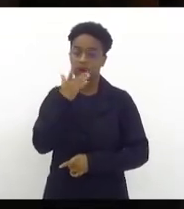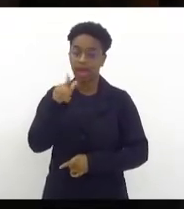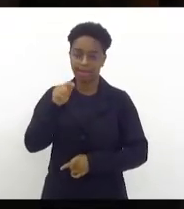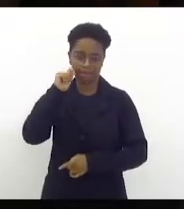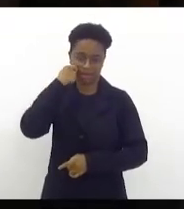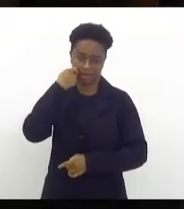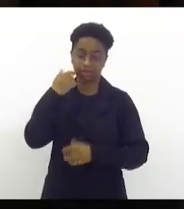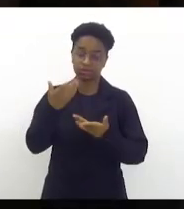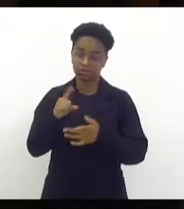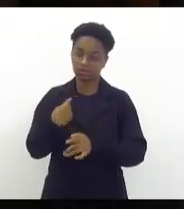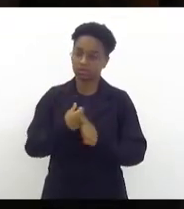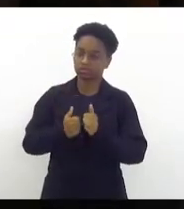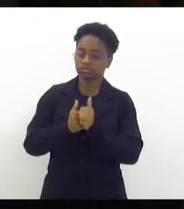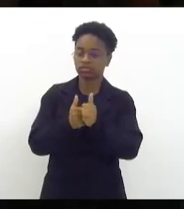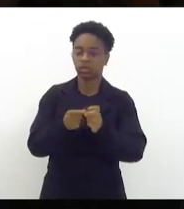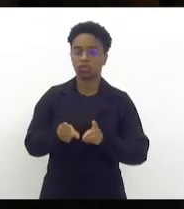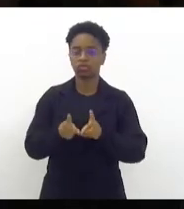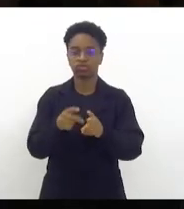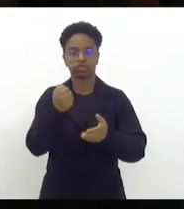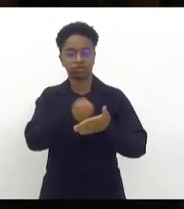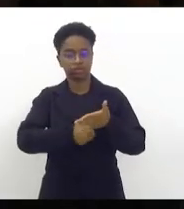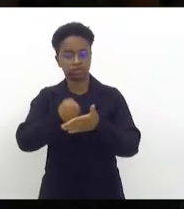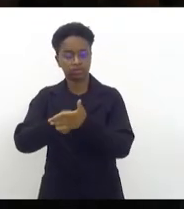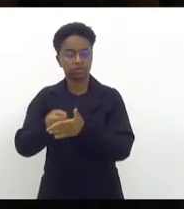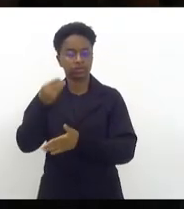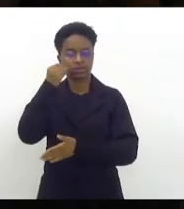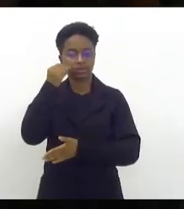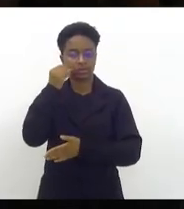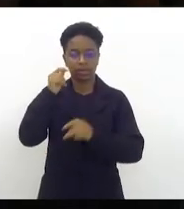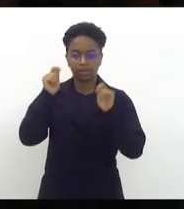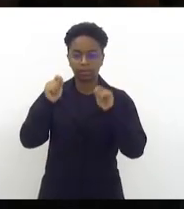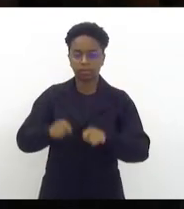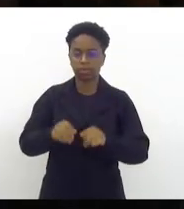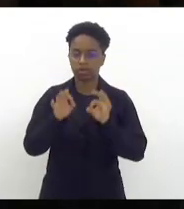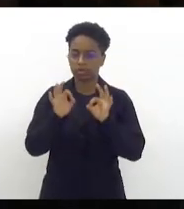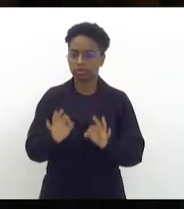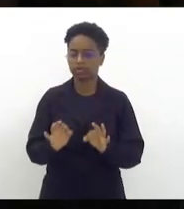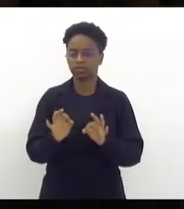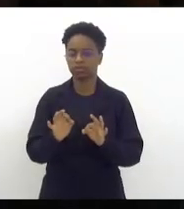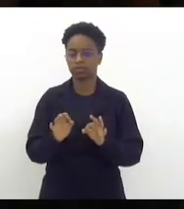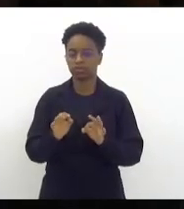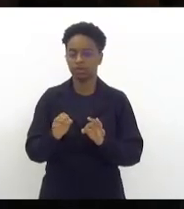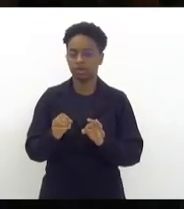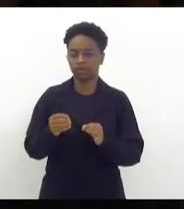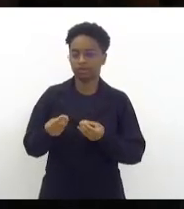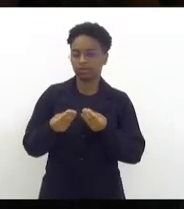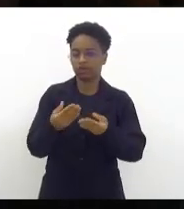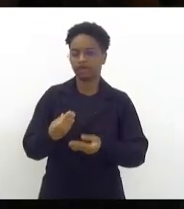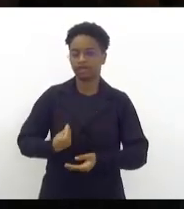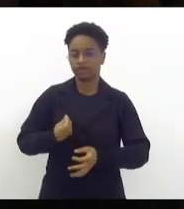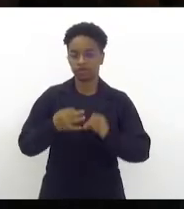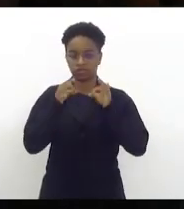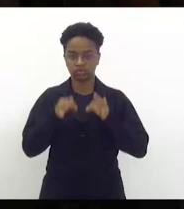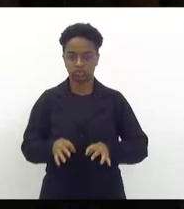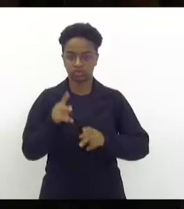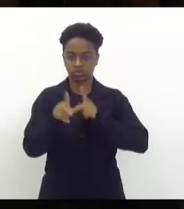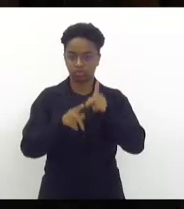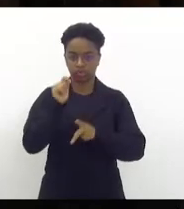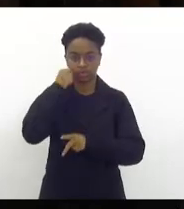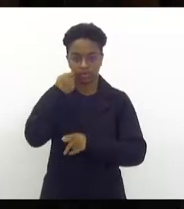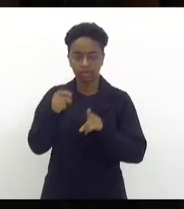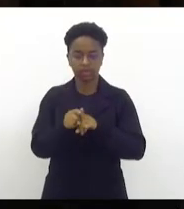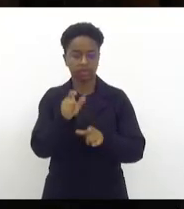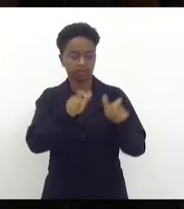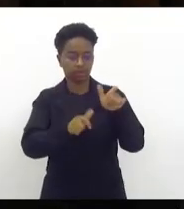Então, sigamos na luta aí para a maior possibilidade de dignidade para a população negra, para as mulheres,